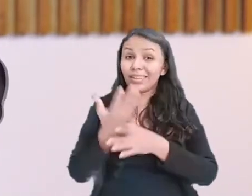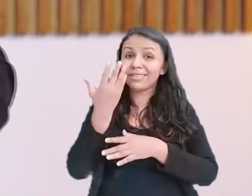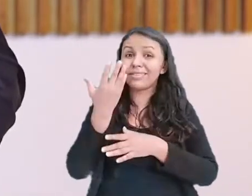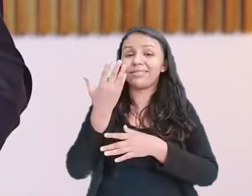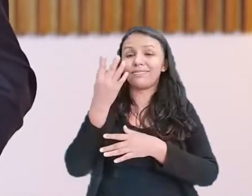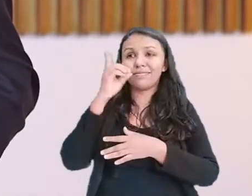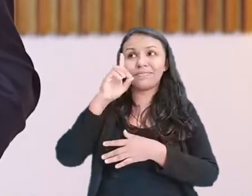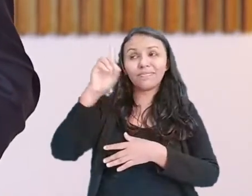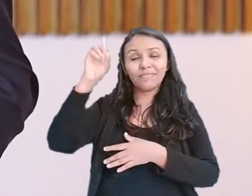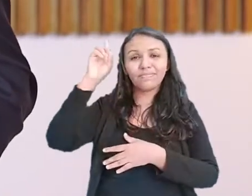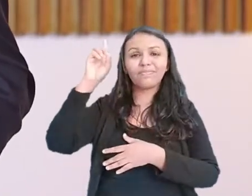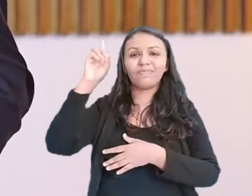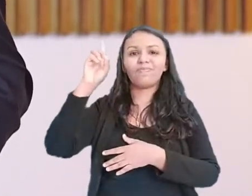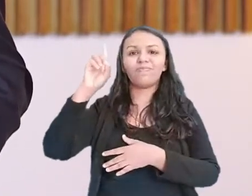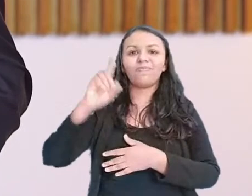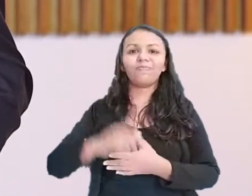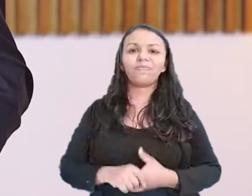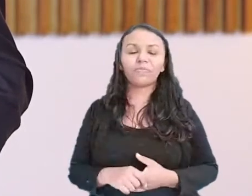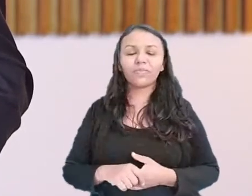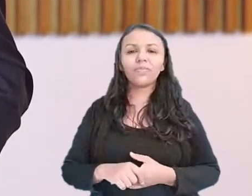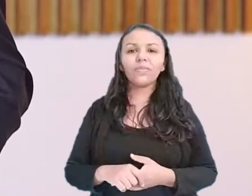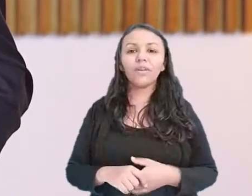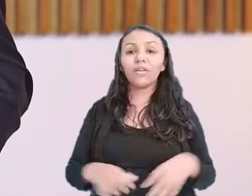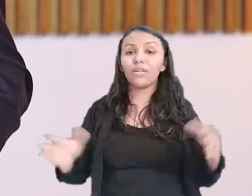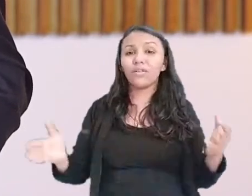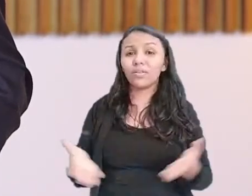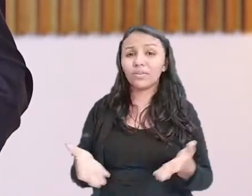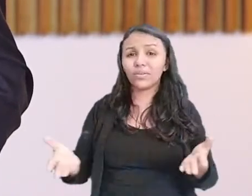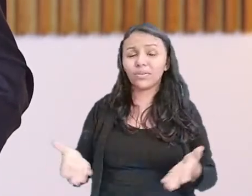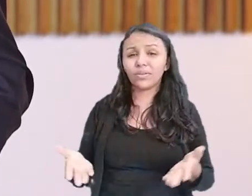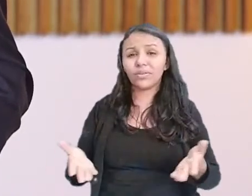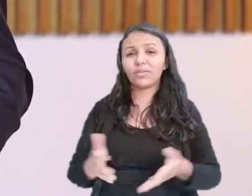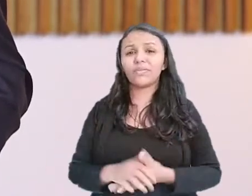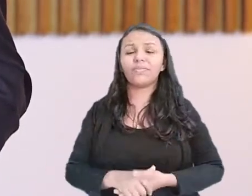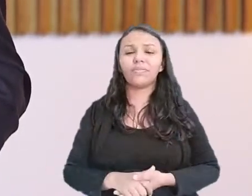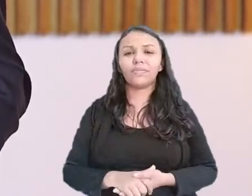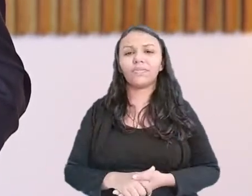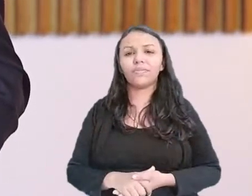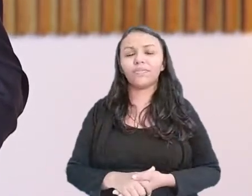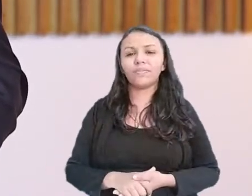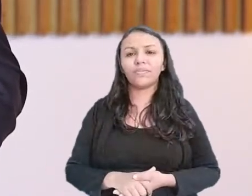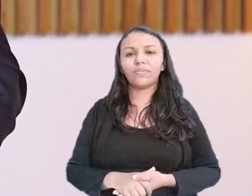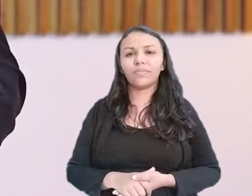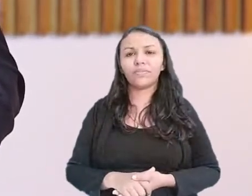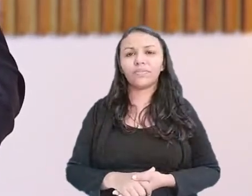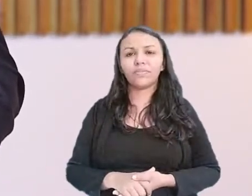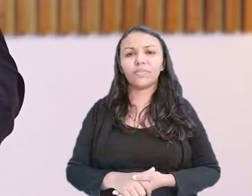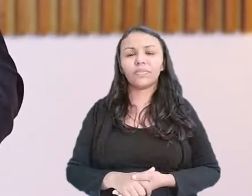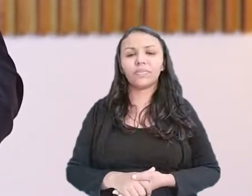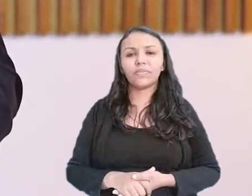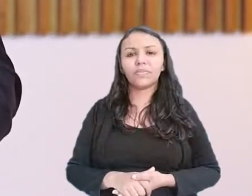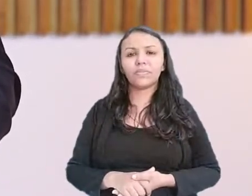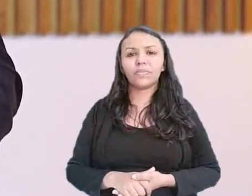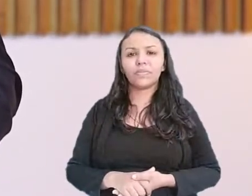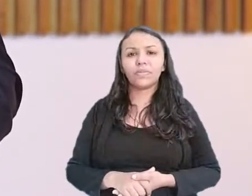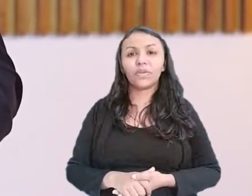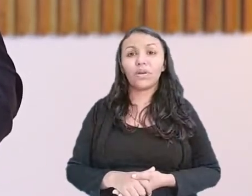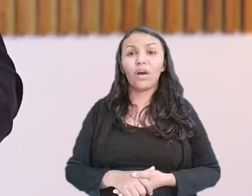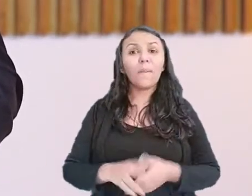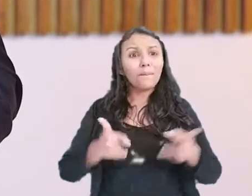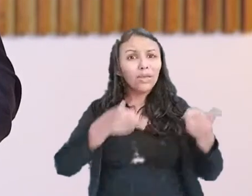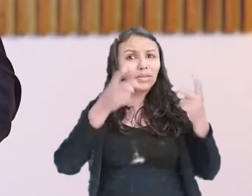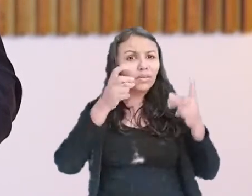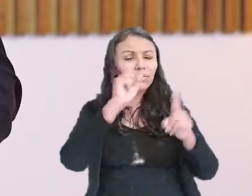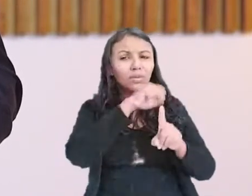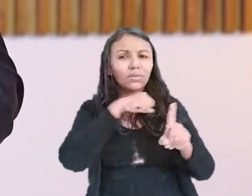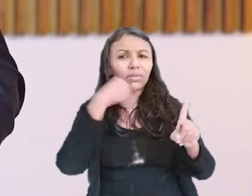Os dias em que vivemos, ele no meio da sociedade, apresenta-nos um